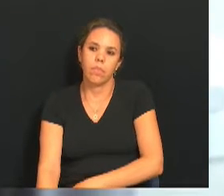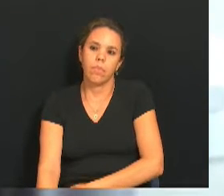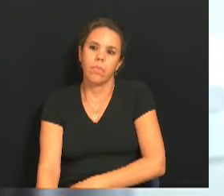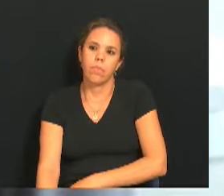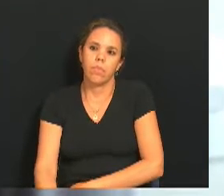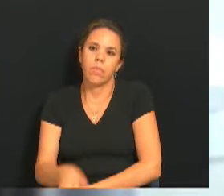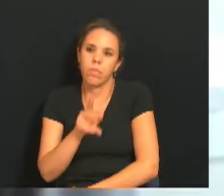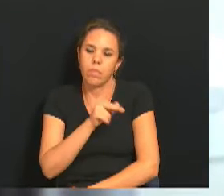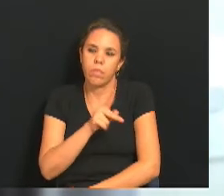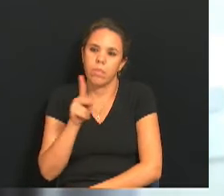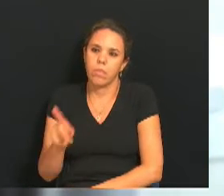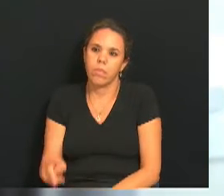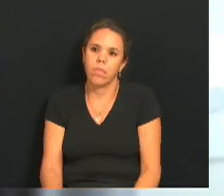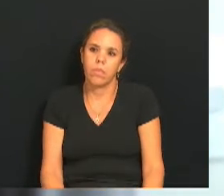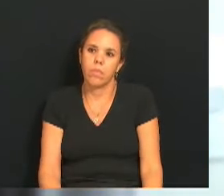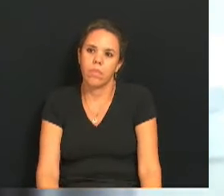também,